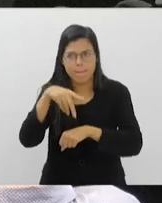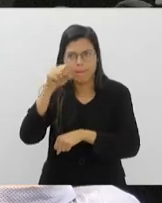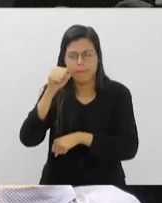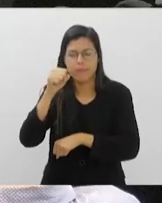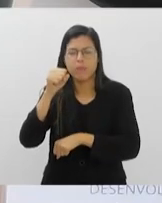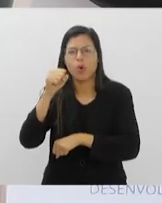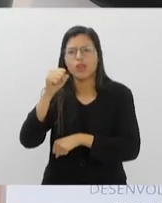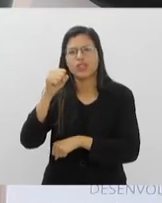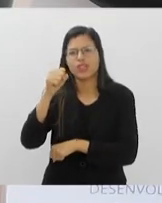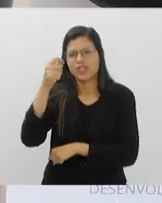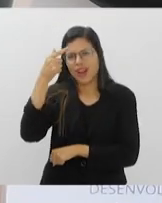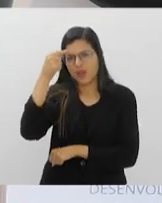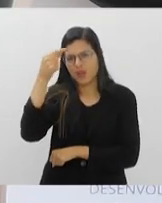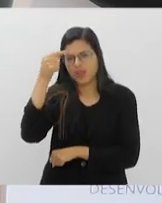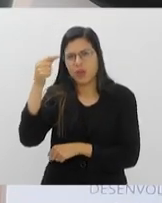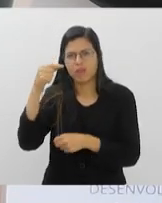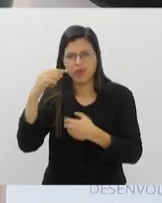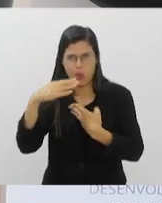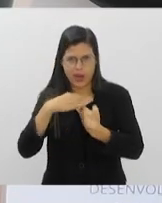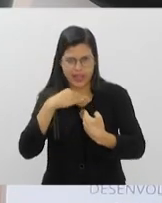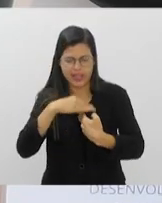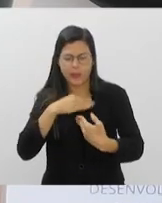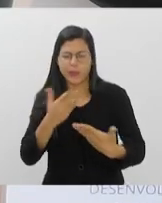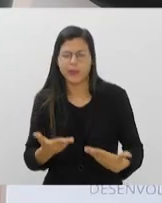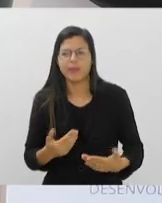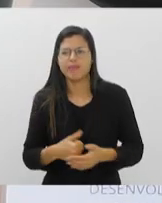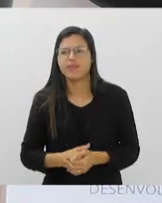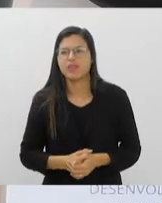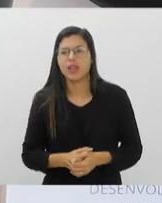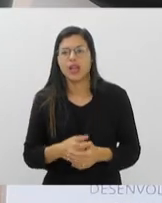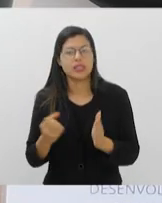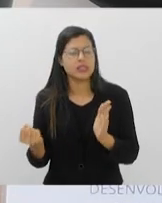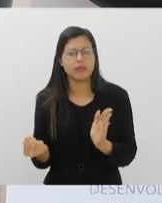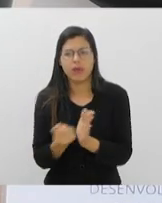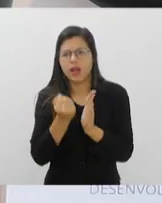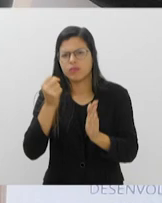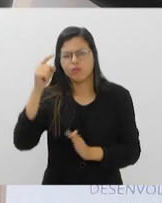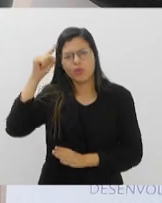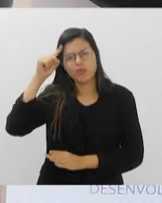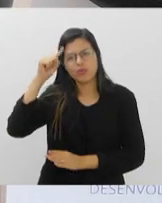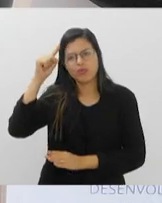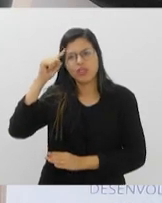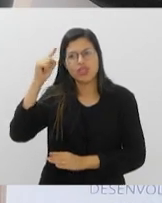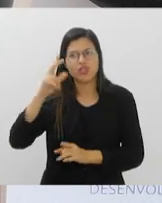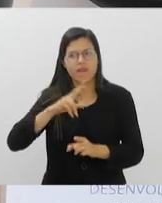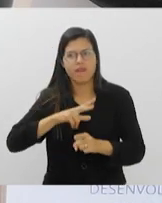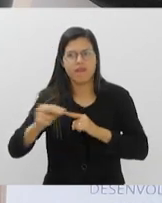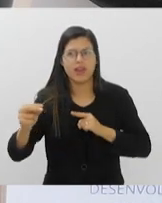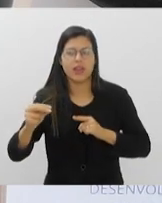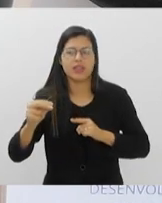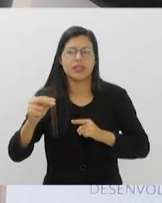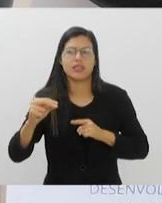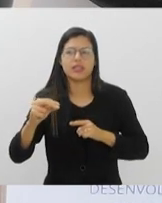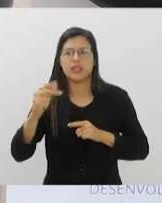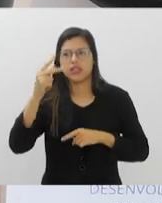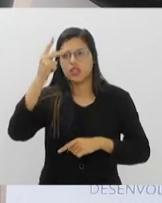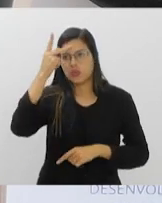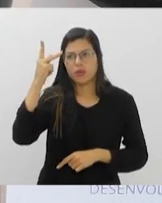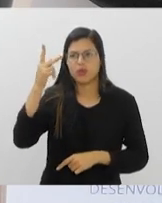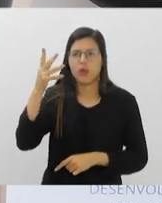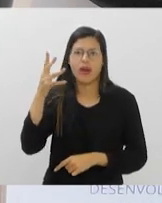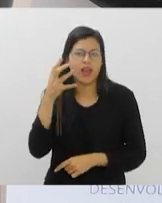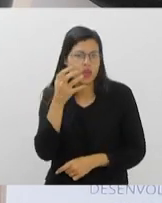meu orientador então assim são essas marcas que a gente supera todo dia também né todos os dias aqueles que adotam os que